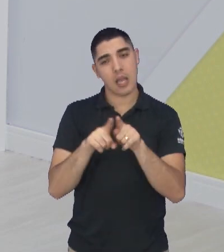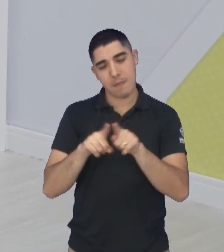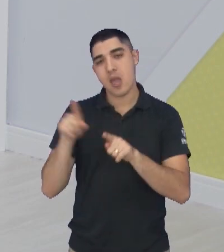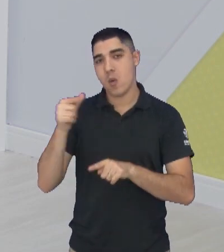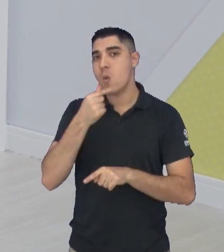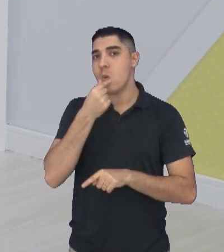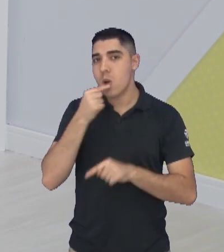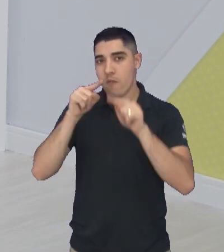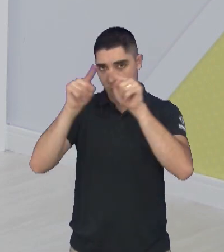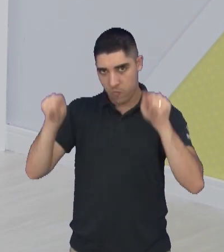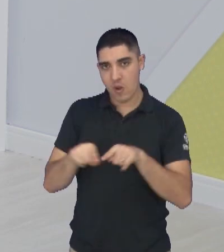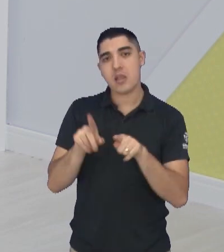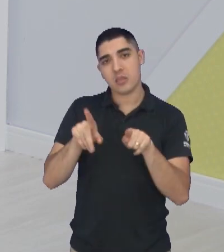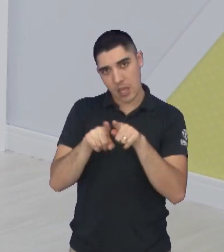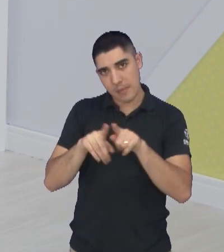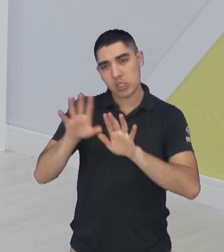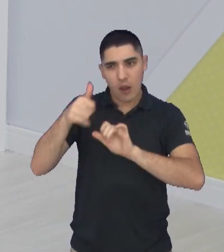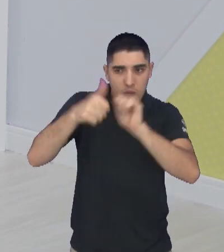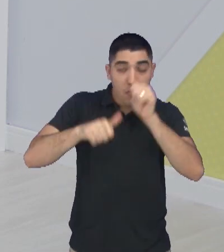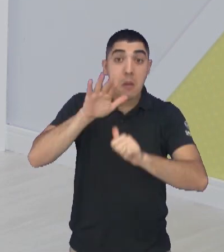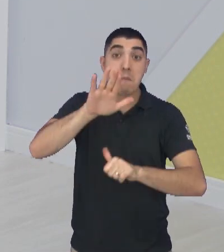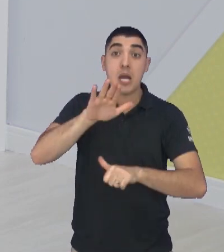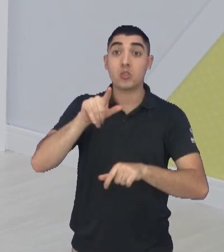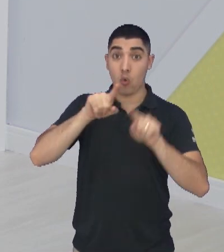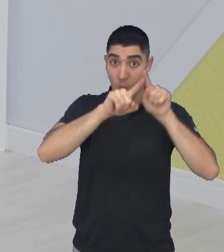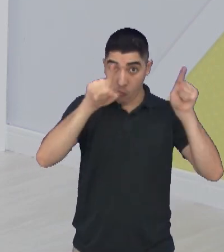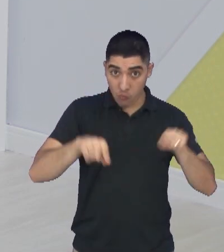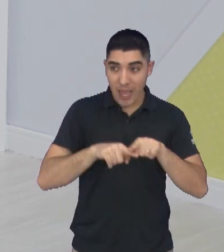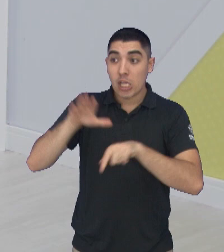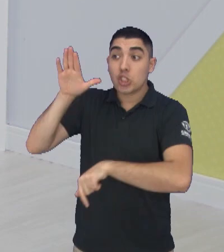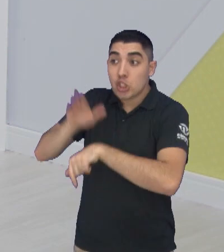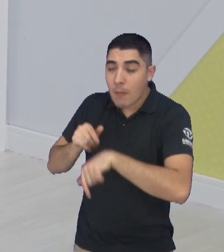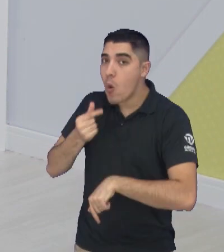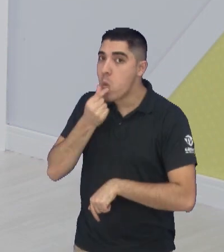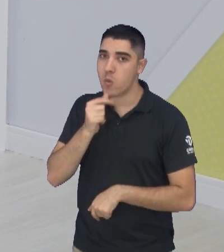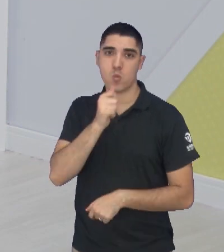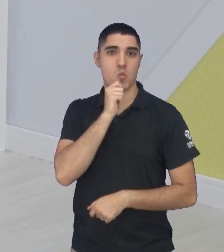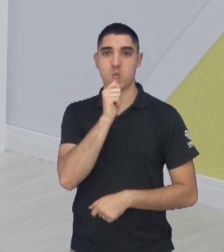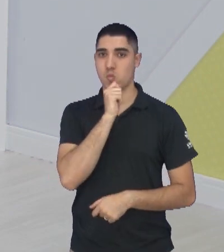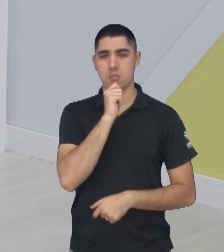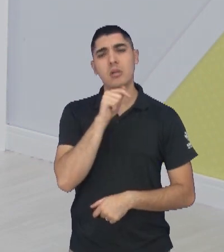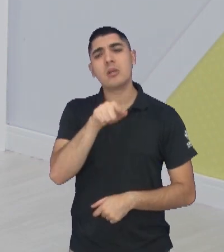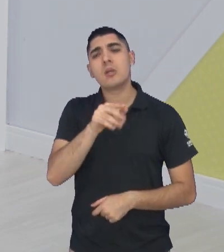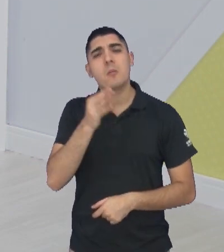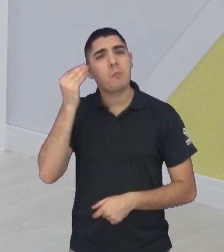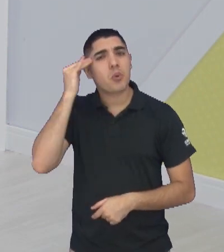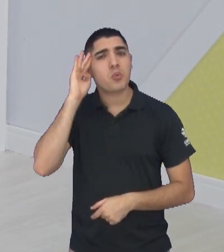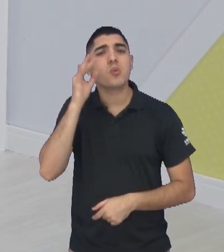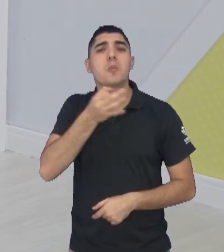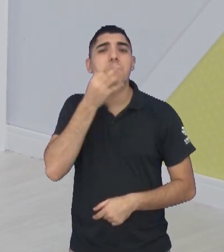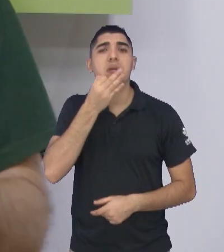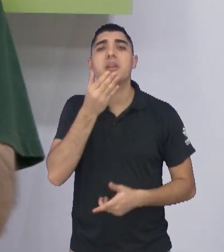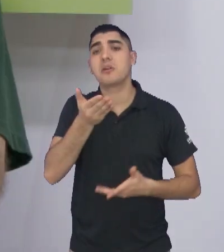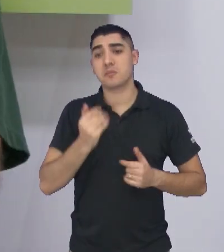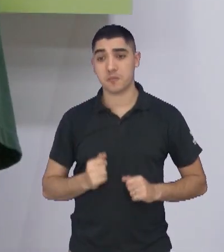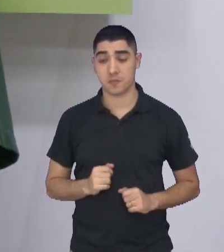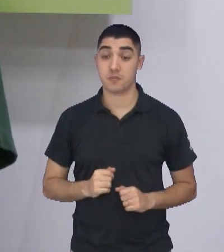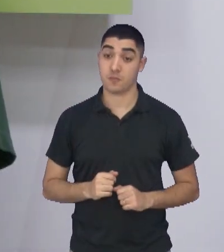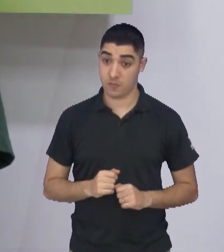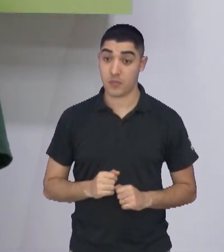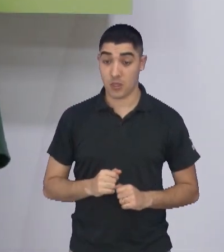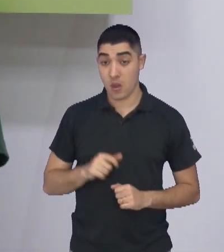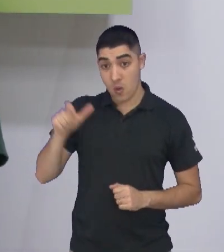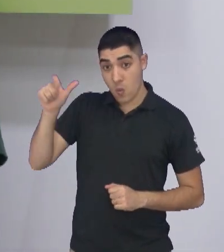o árbitro não foi chamado para dar uma olhada. Pelo que dá para ver aí, Brunão, você achou que pegou, não pegou? Eu não, assim, o árbitro estava